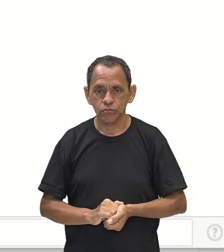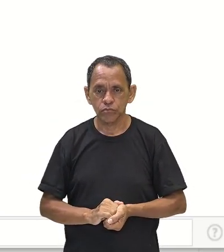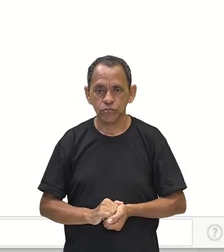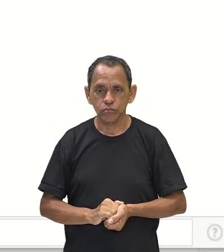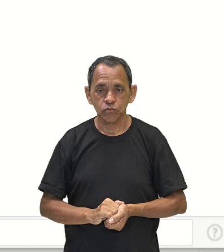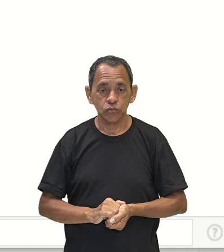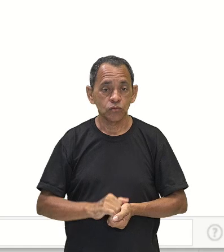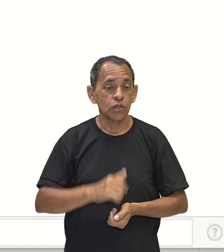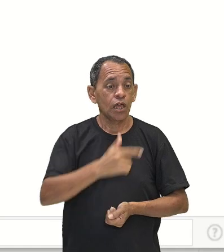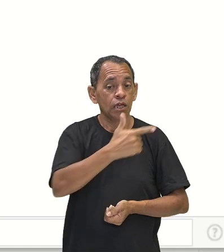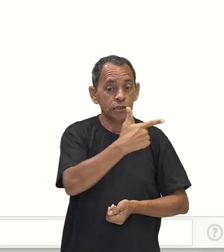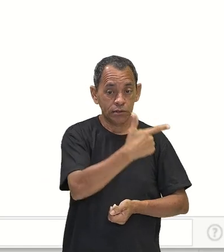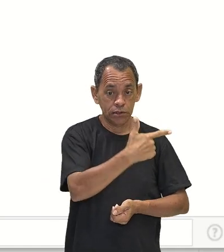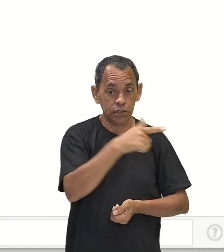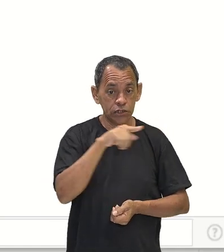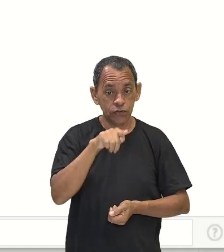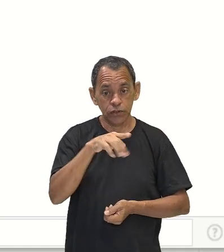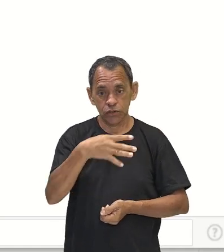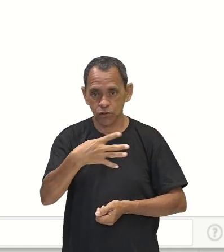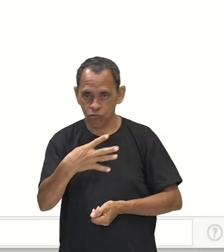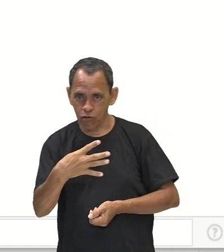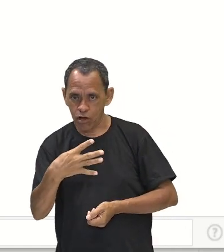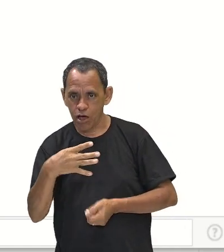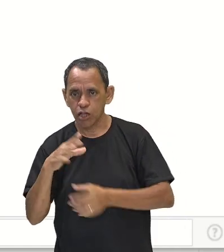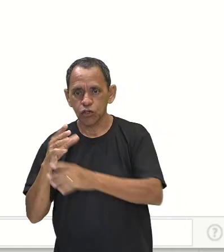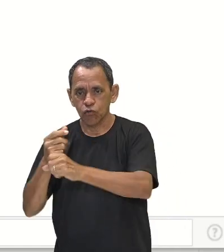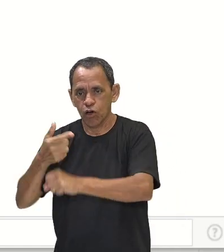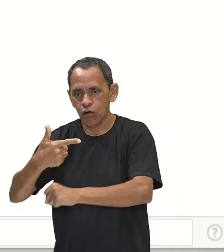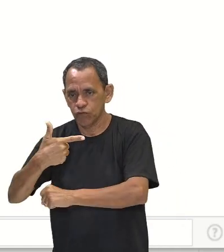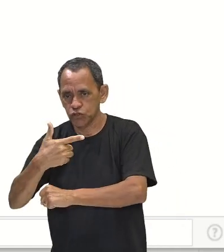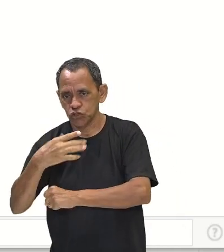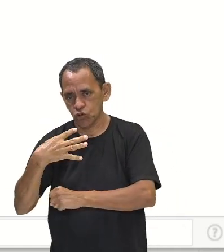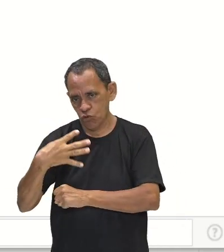4 arestas. 6 vezes 4, 24.